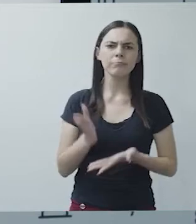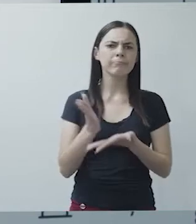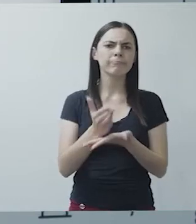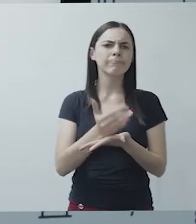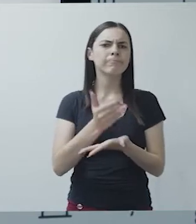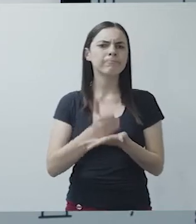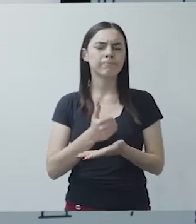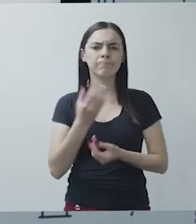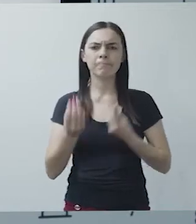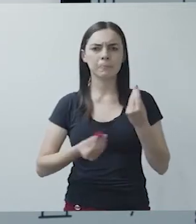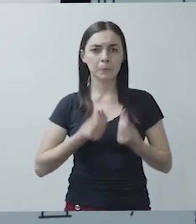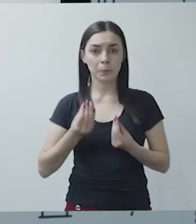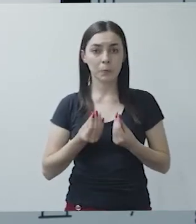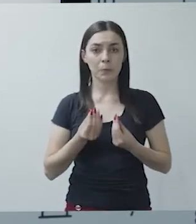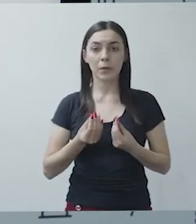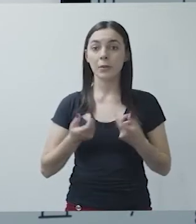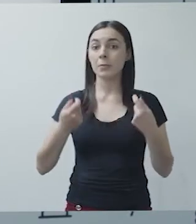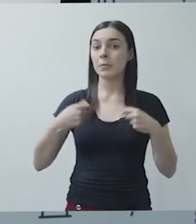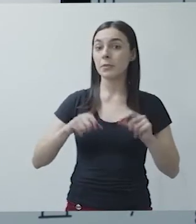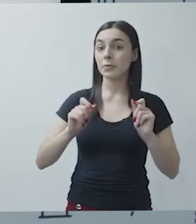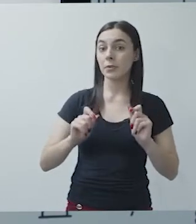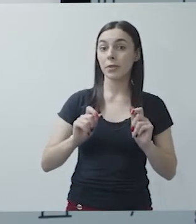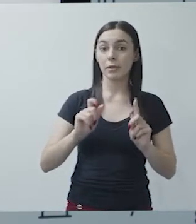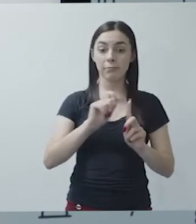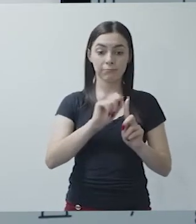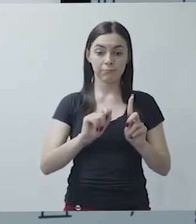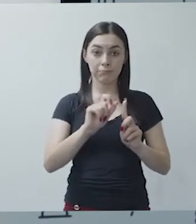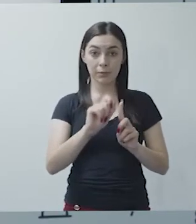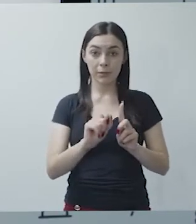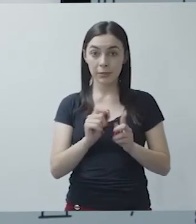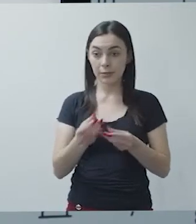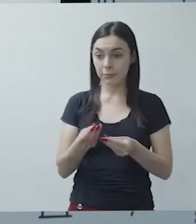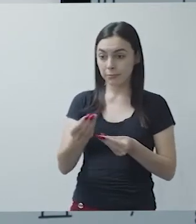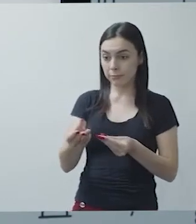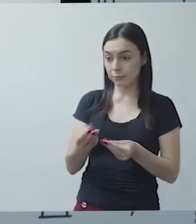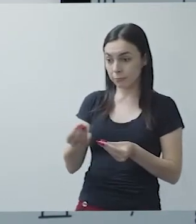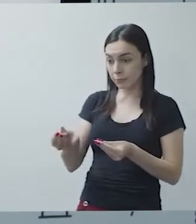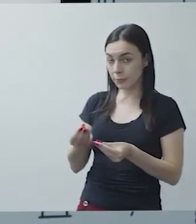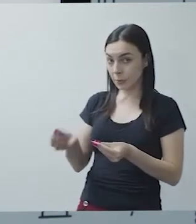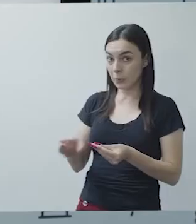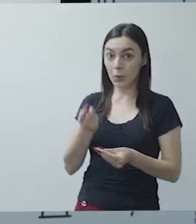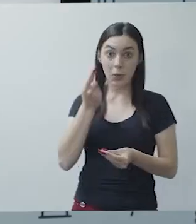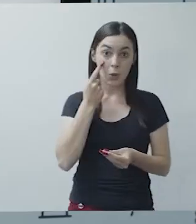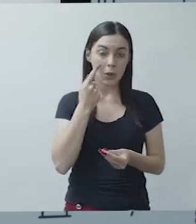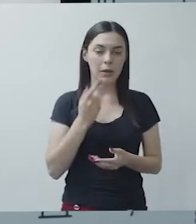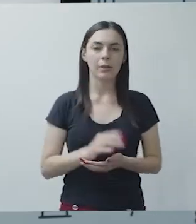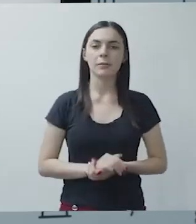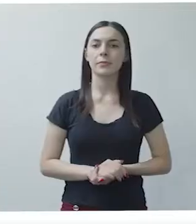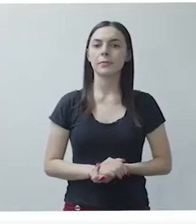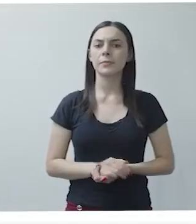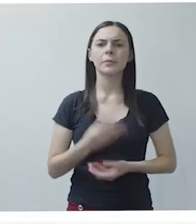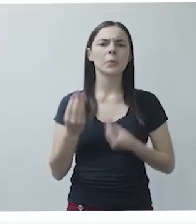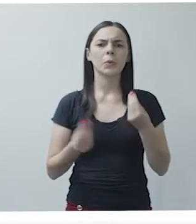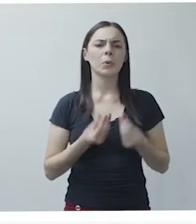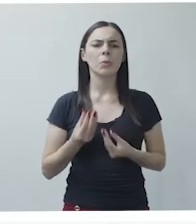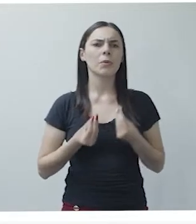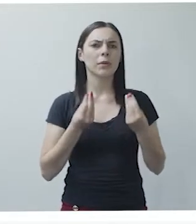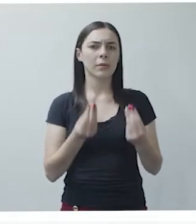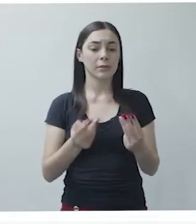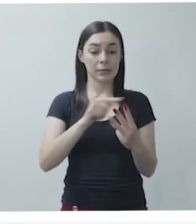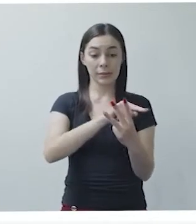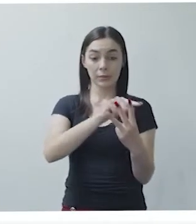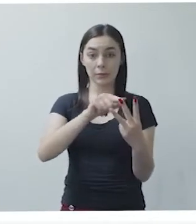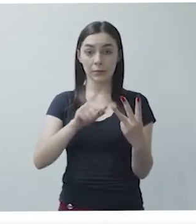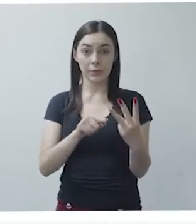divisão, então, nós distribuímos a quantidade de bananas. Olha lá. Então, nós demos uma